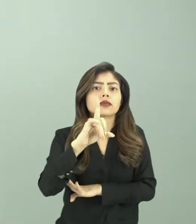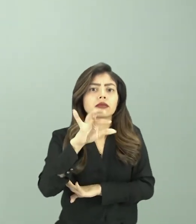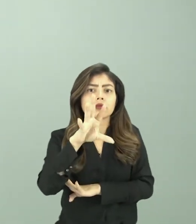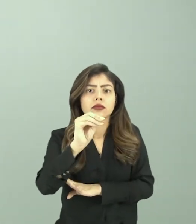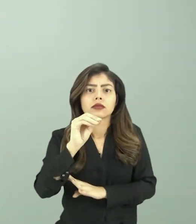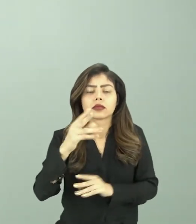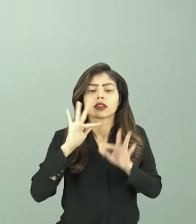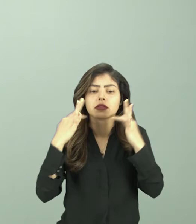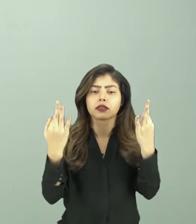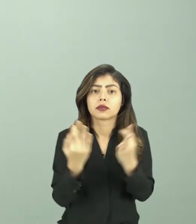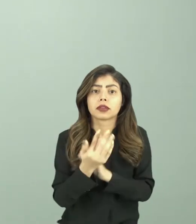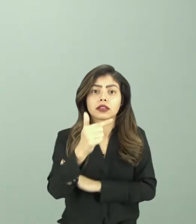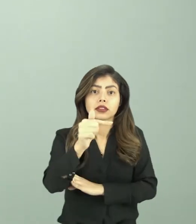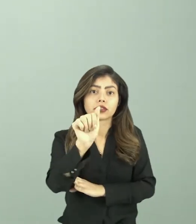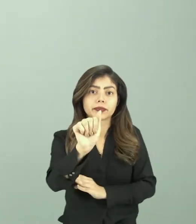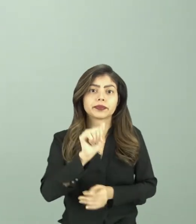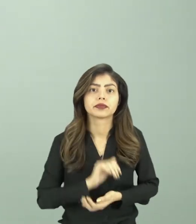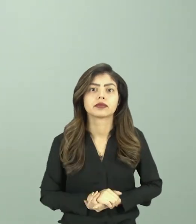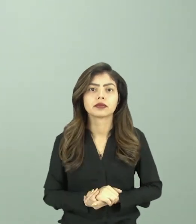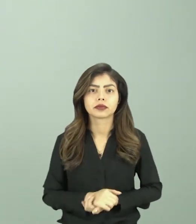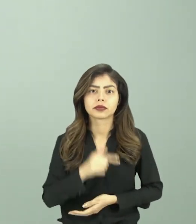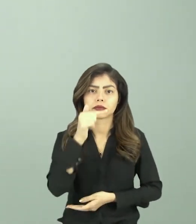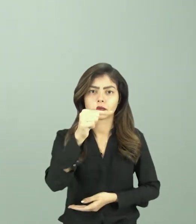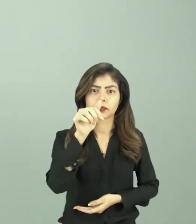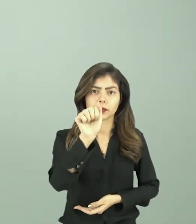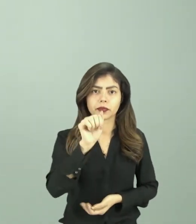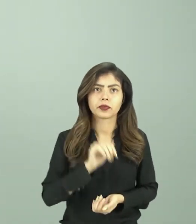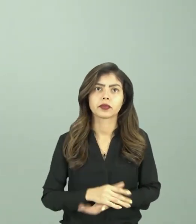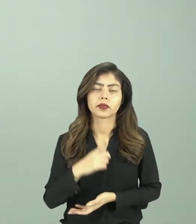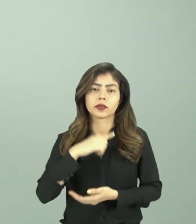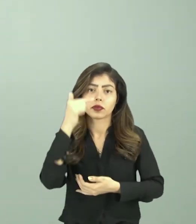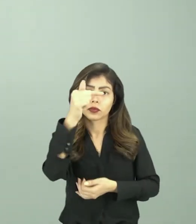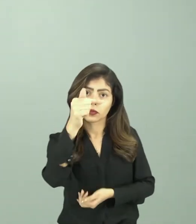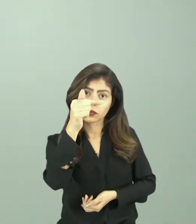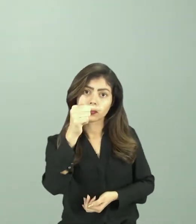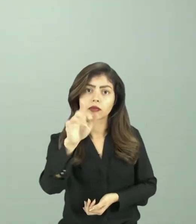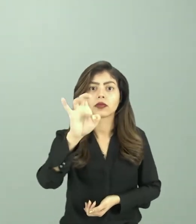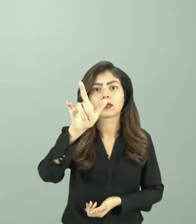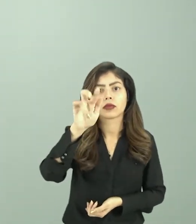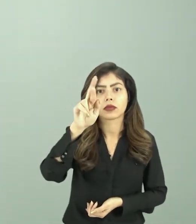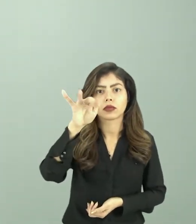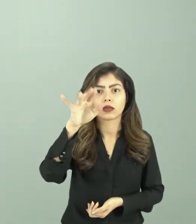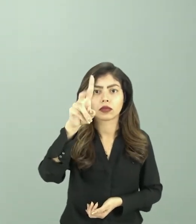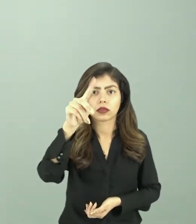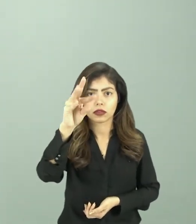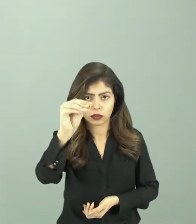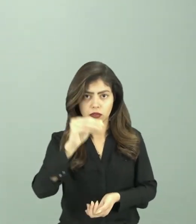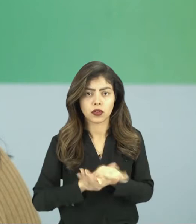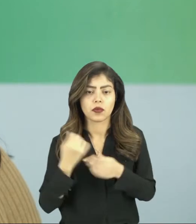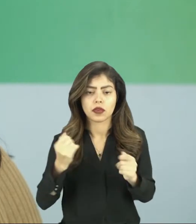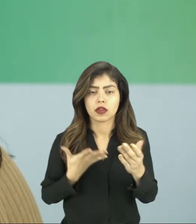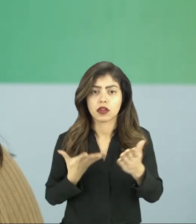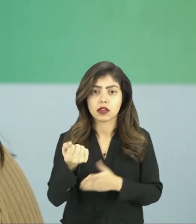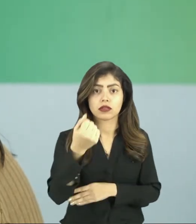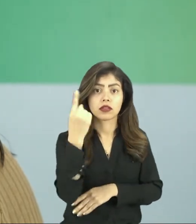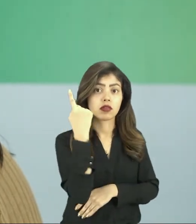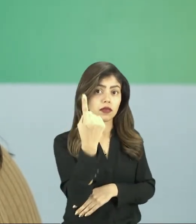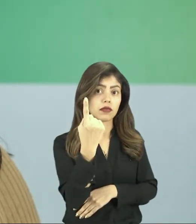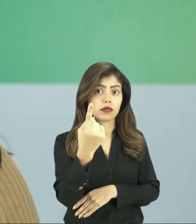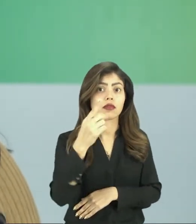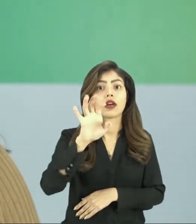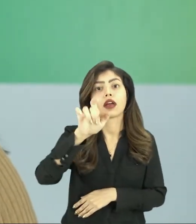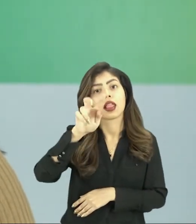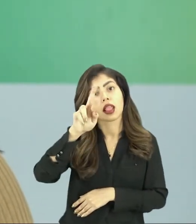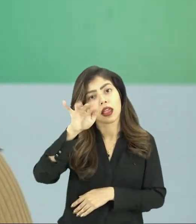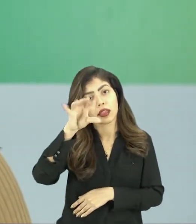ele é da família 7A. E a família 7A tem 7 elétrons na sua camada de valência, então ele só precisa receber um